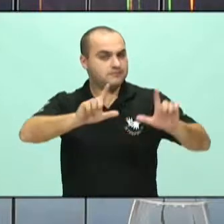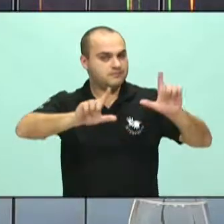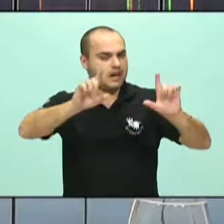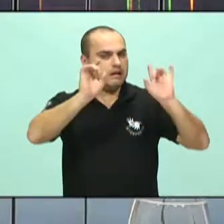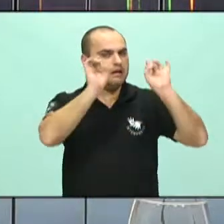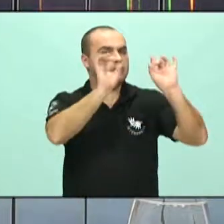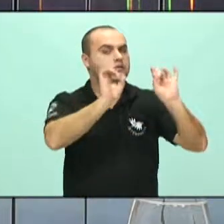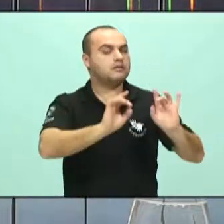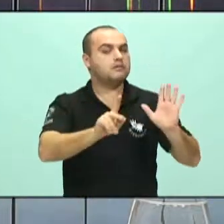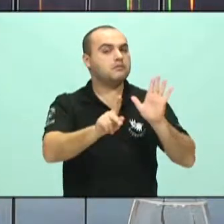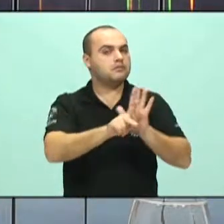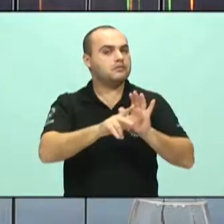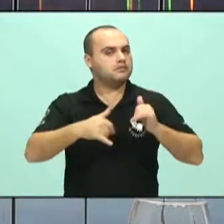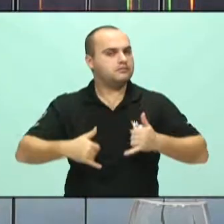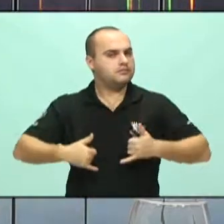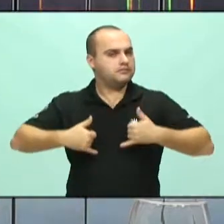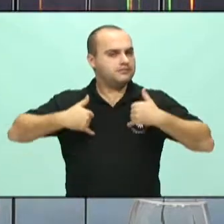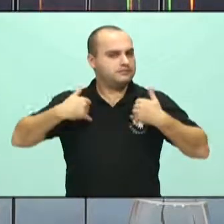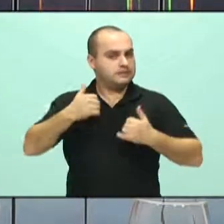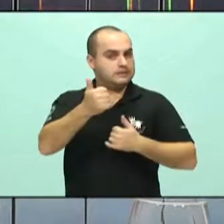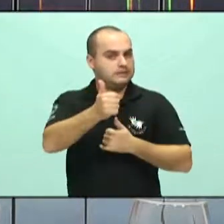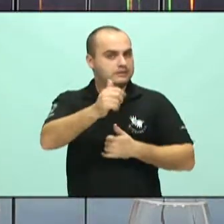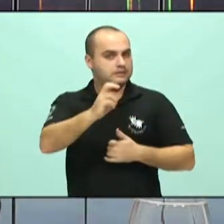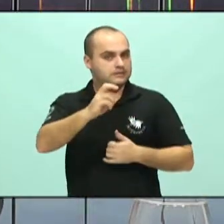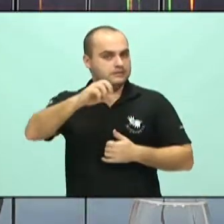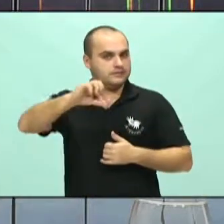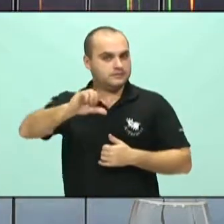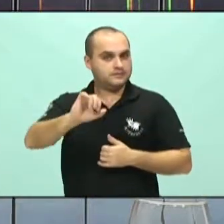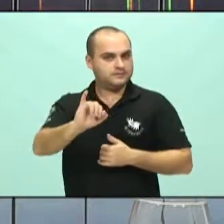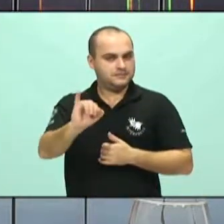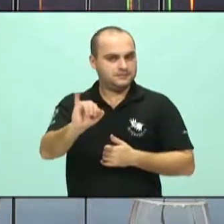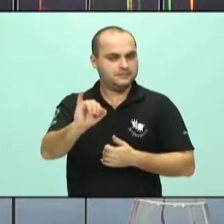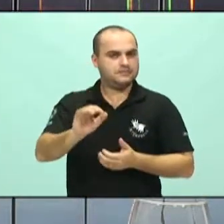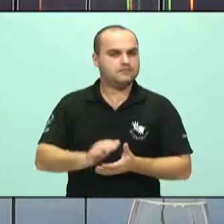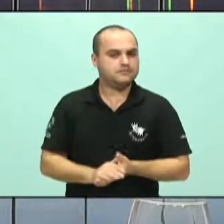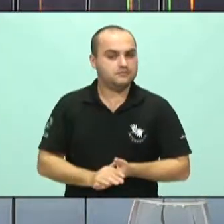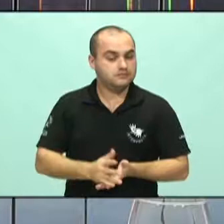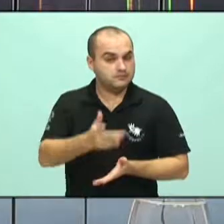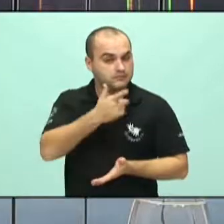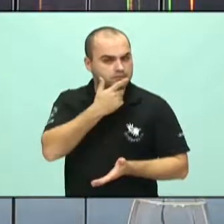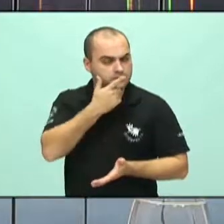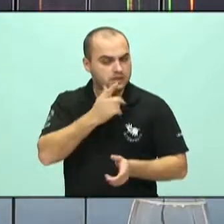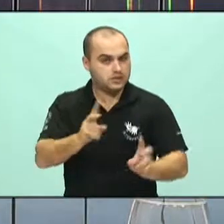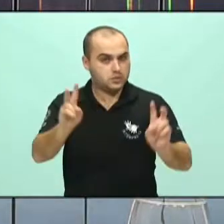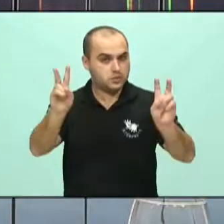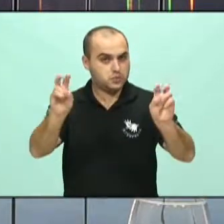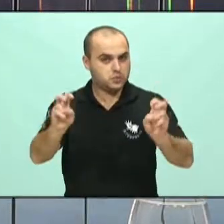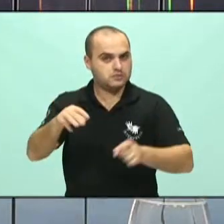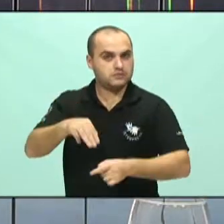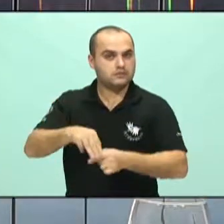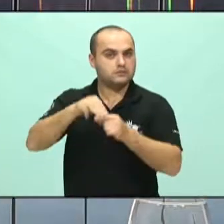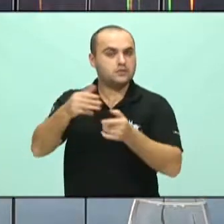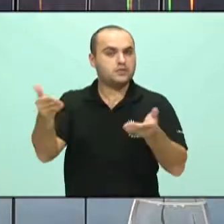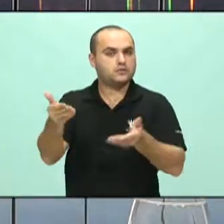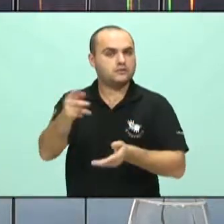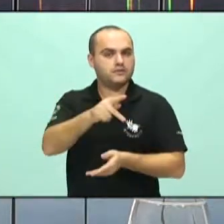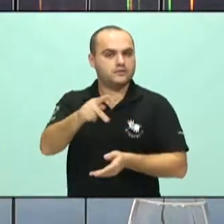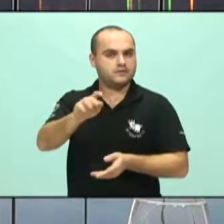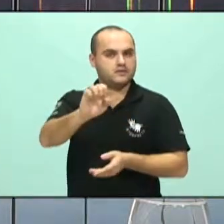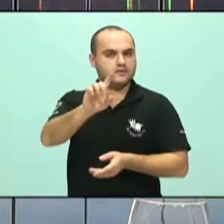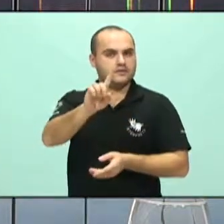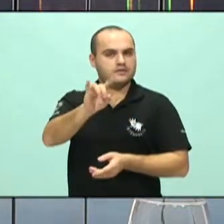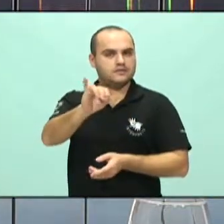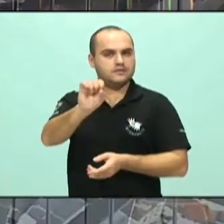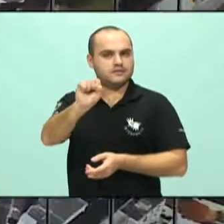aos 159 anos de Itajaí. Para falar a respeito do município, nós estamos recebendo o professor